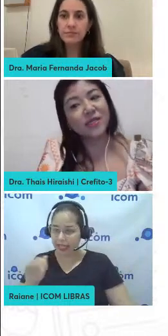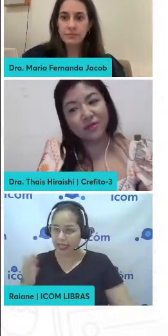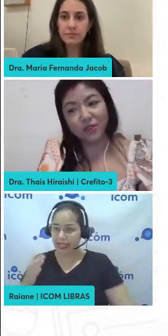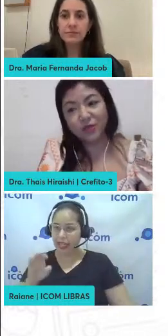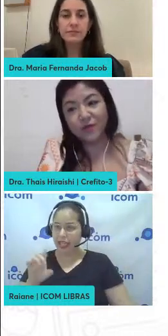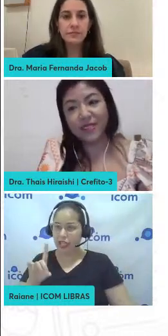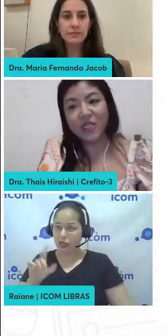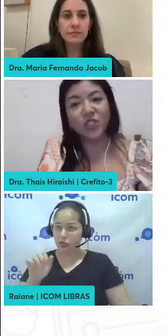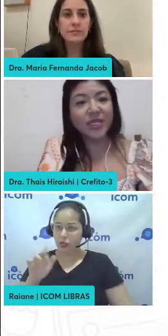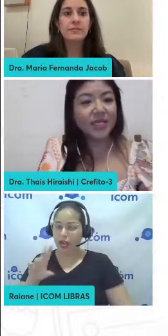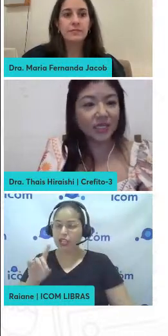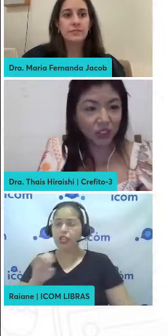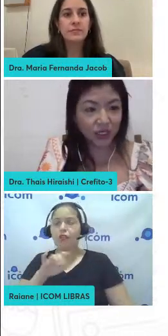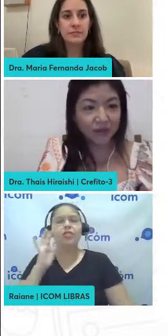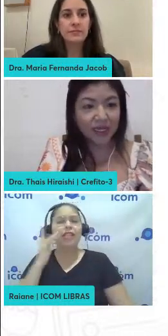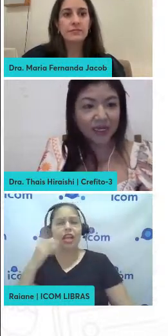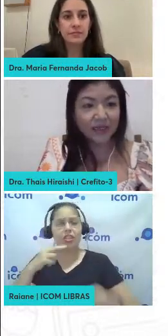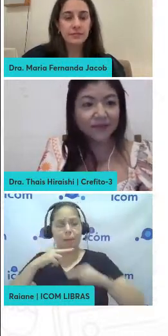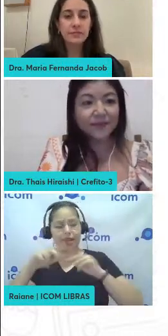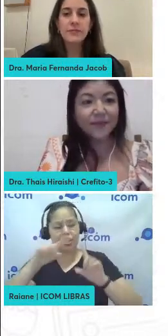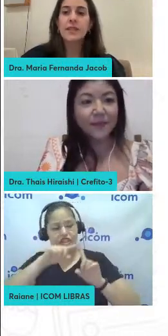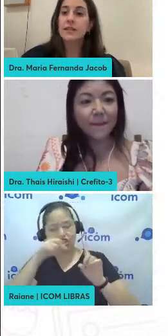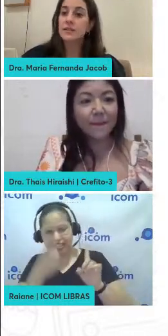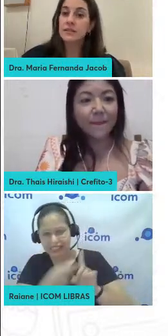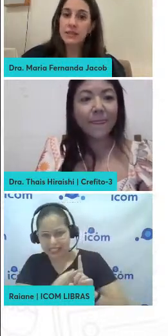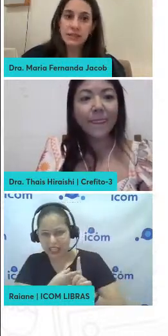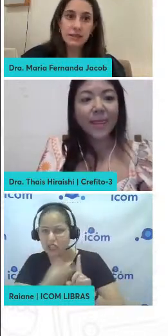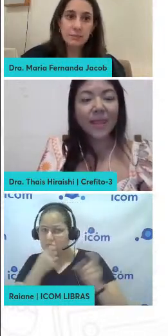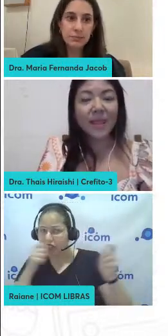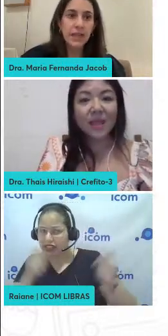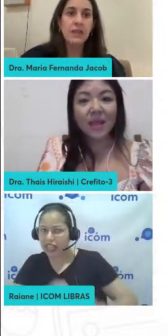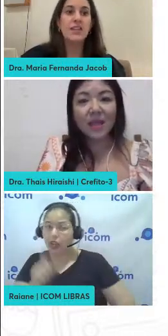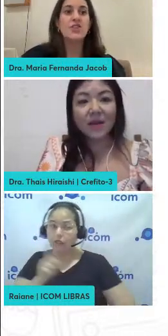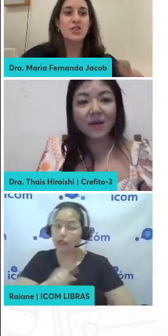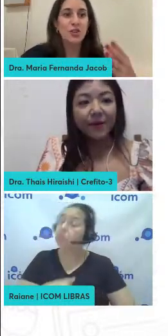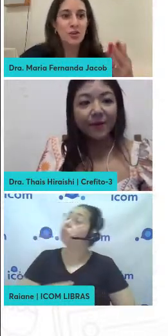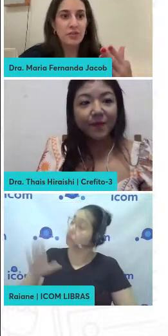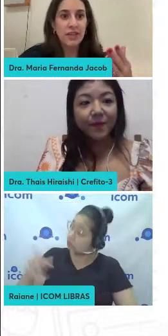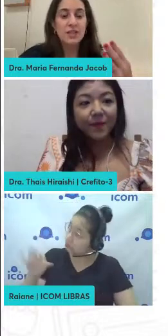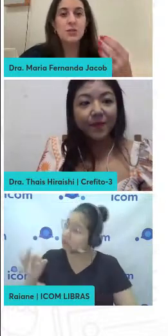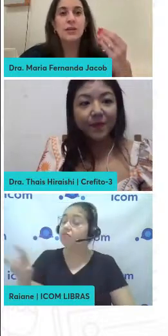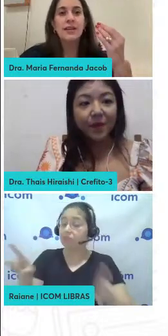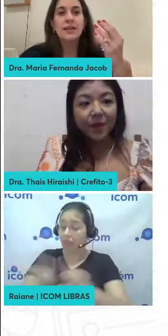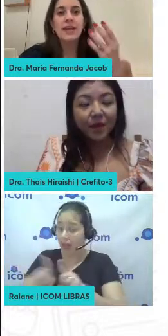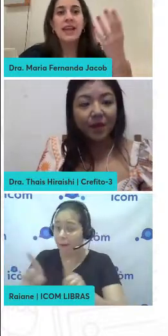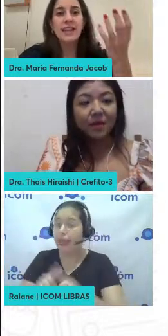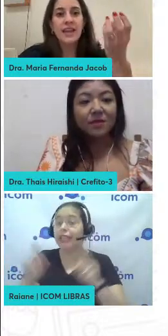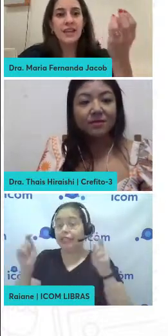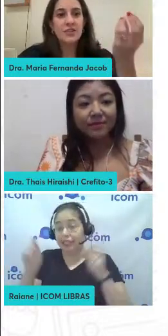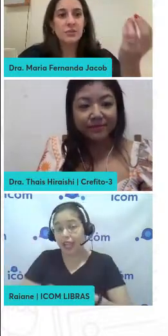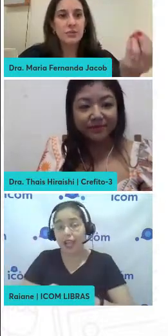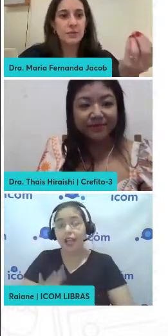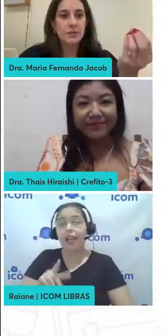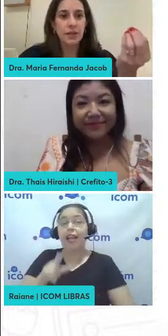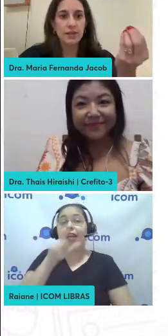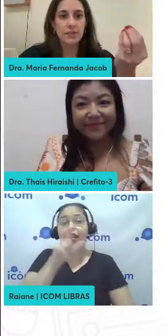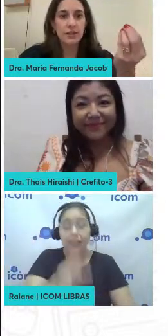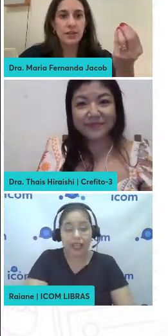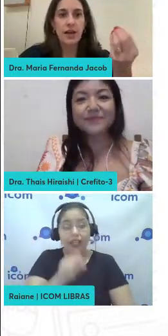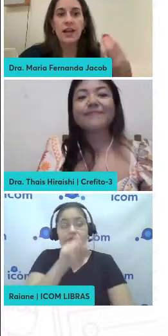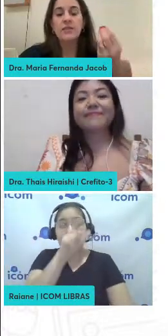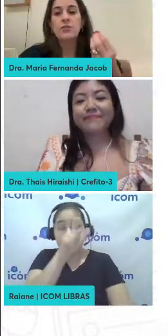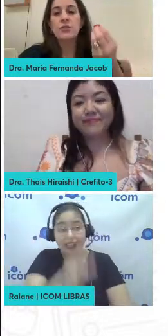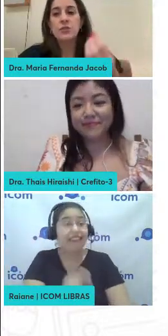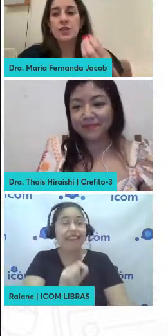para gestante, você acha interessante trabalhar? Sim, também. E, de novo, é isso. Quem é este meu